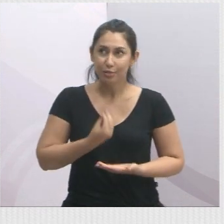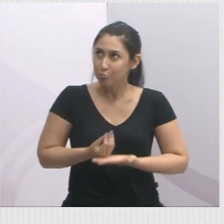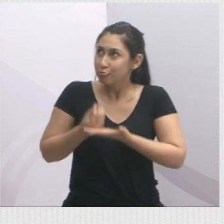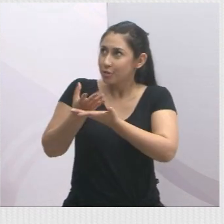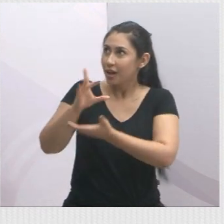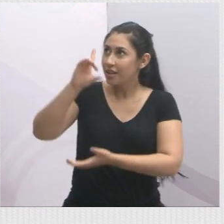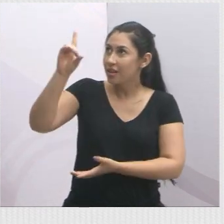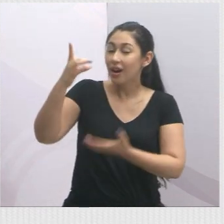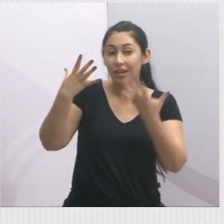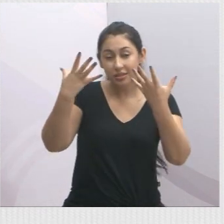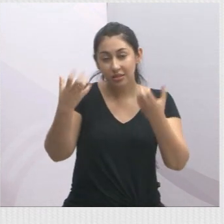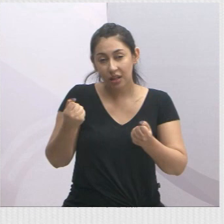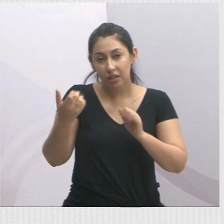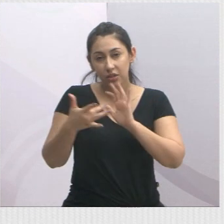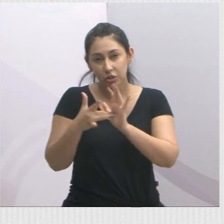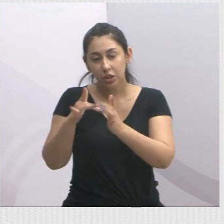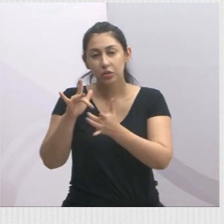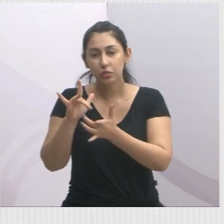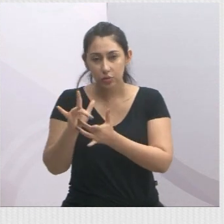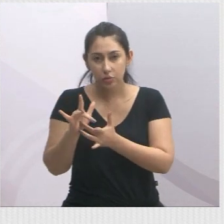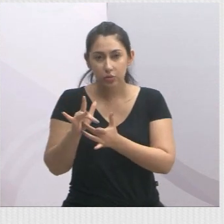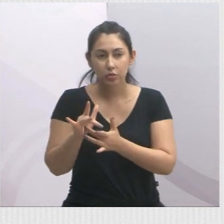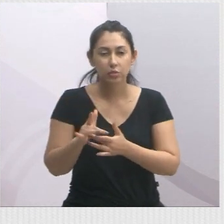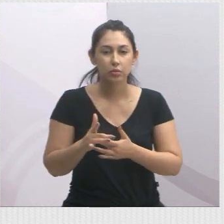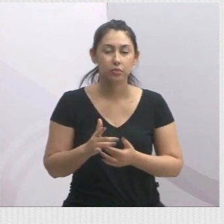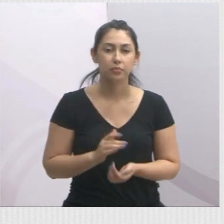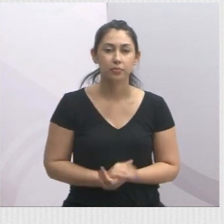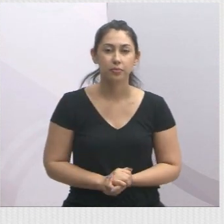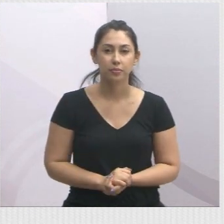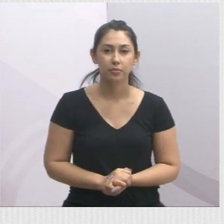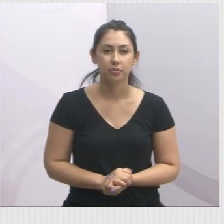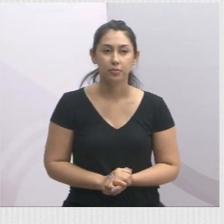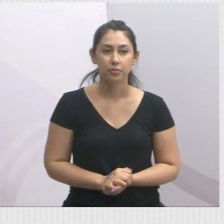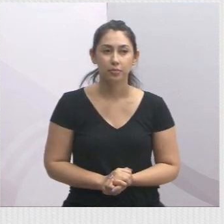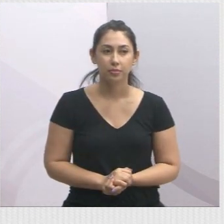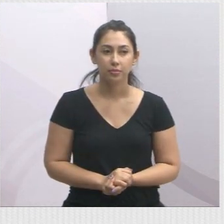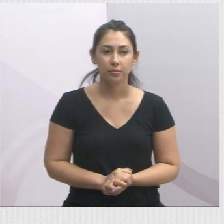Senhor, convertendo-se ambos ao Evangelho de Jesus Cristo.